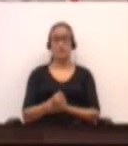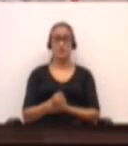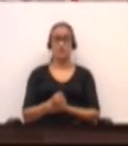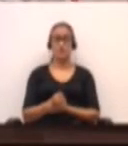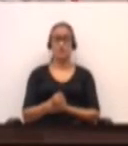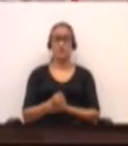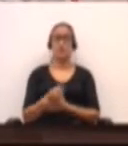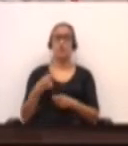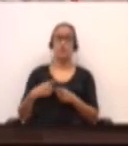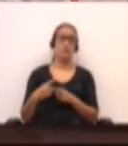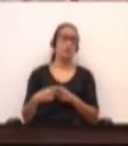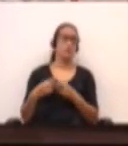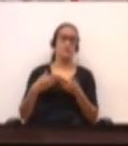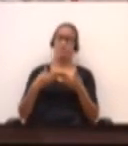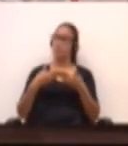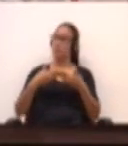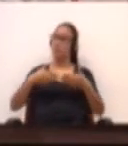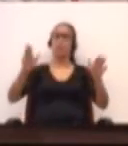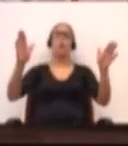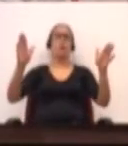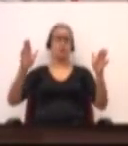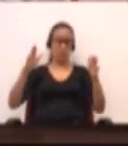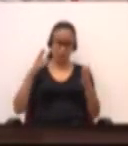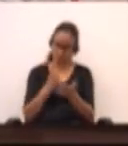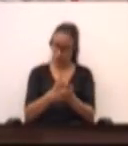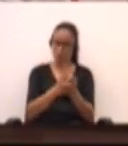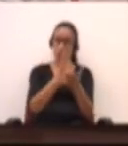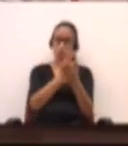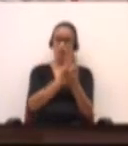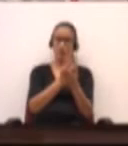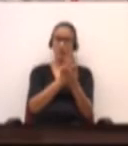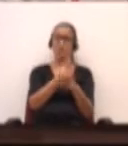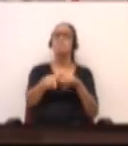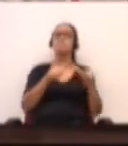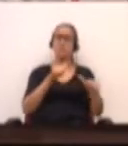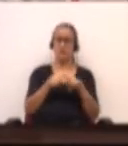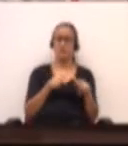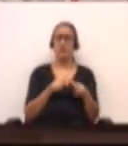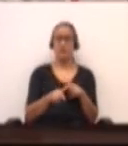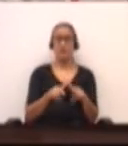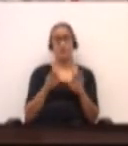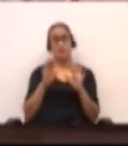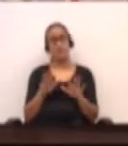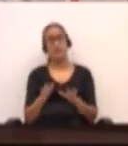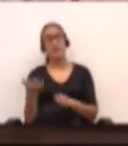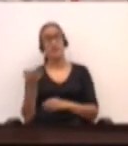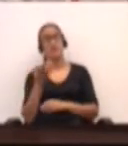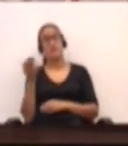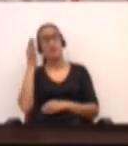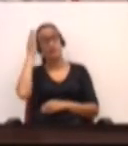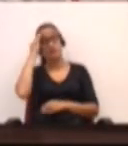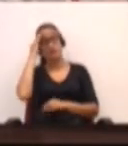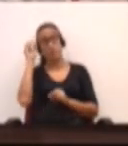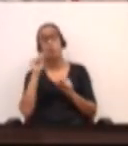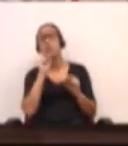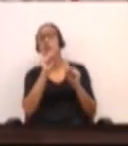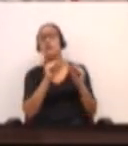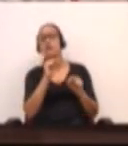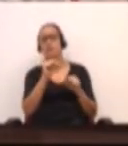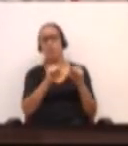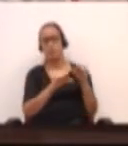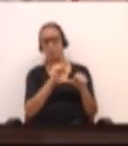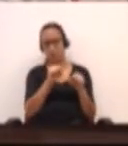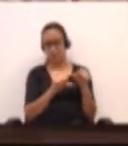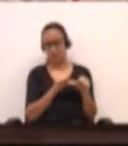vai continuar aberto 24 horas. O que nós queremos saber é a funcionabilidade, como vai ser, o que vai ser mudado.